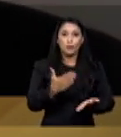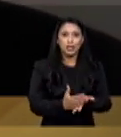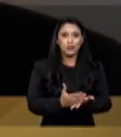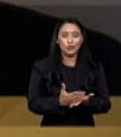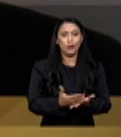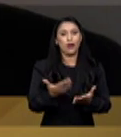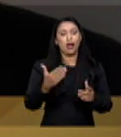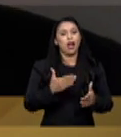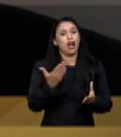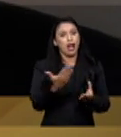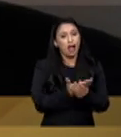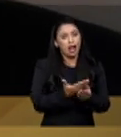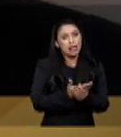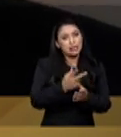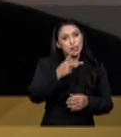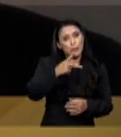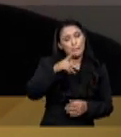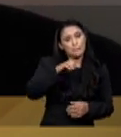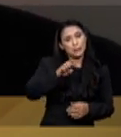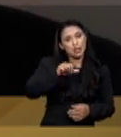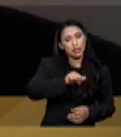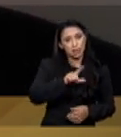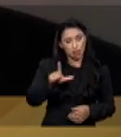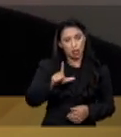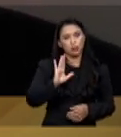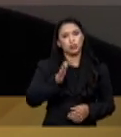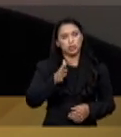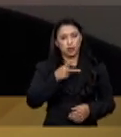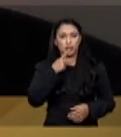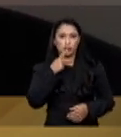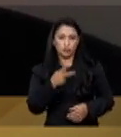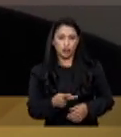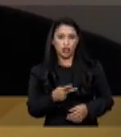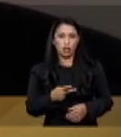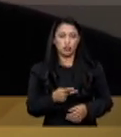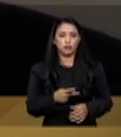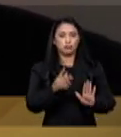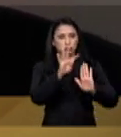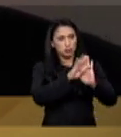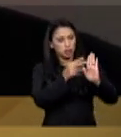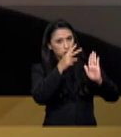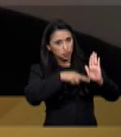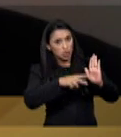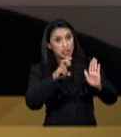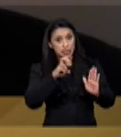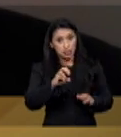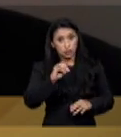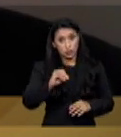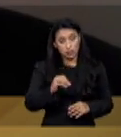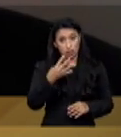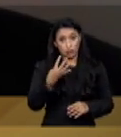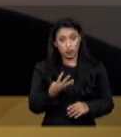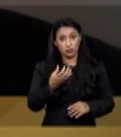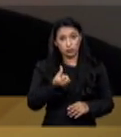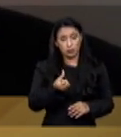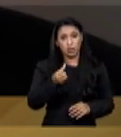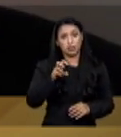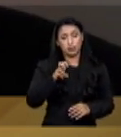que antes foi mencionado nessa decisão que estou reproduzindo, ação penal